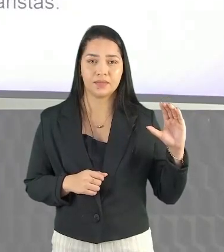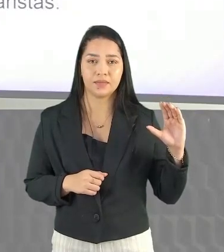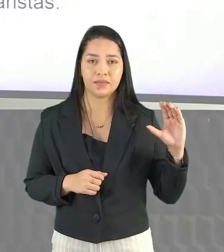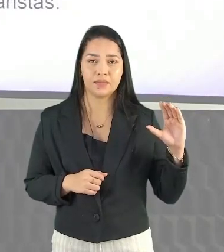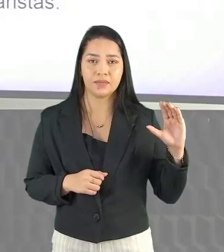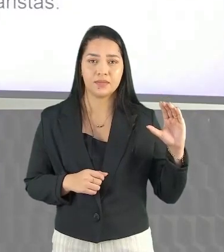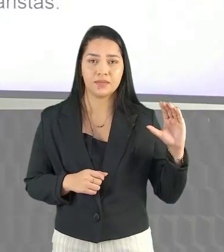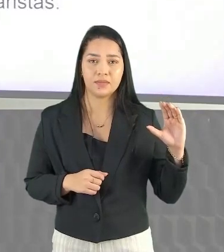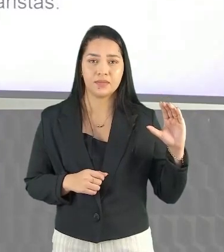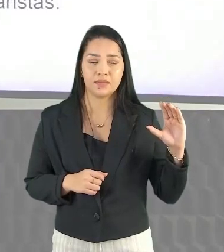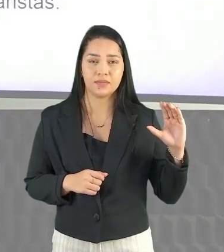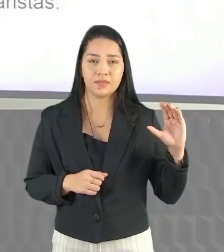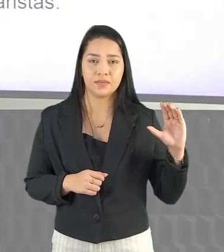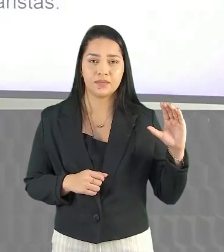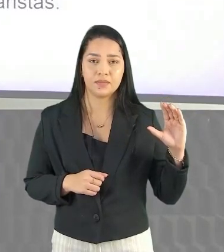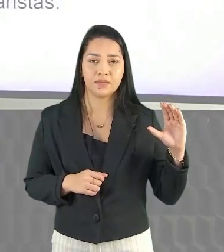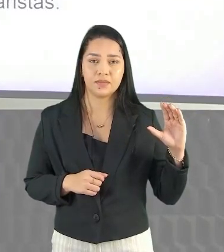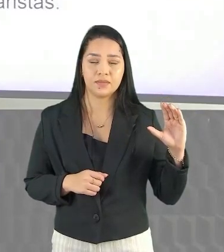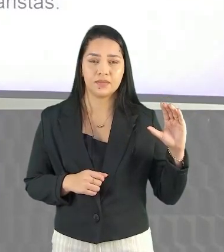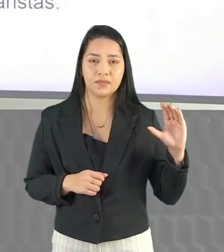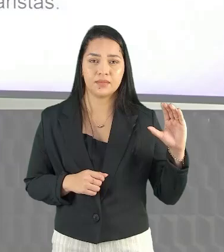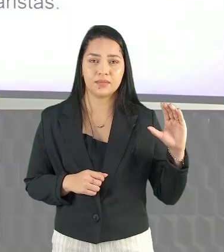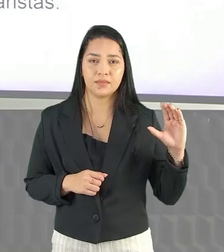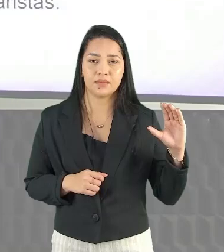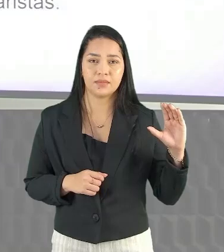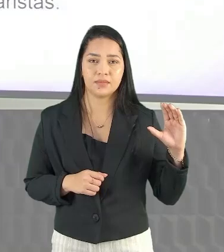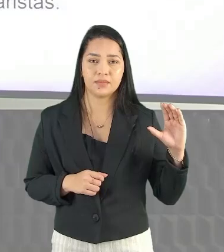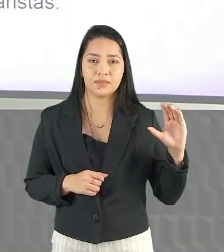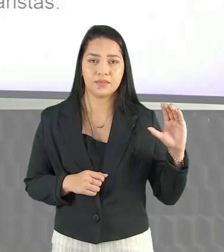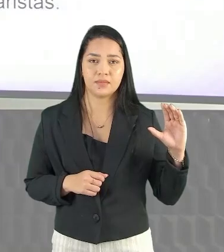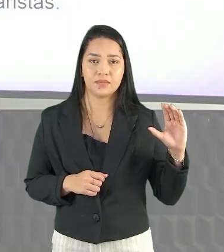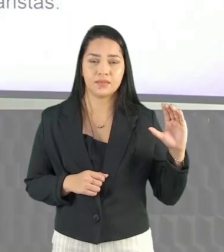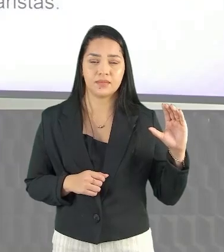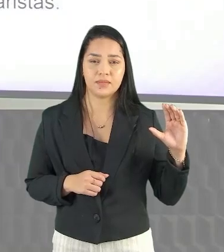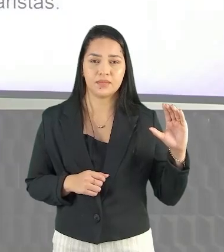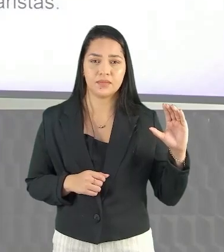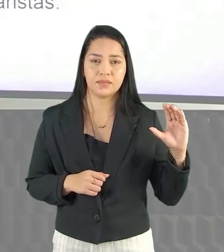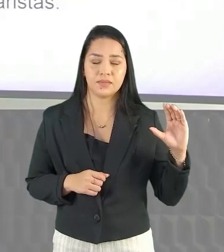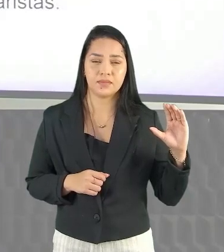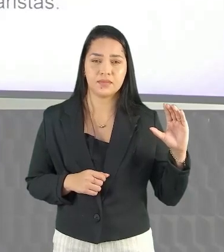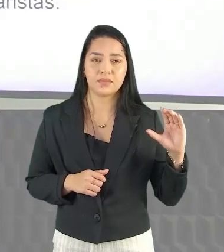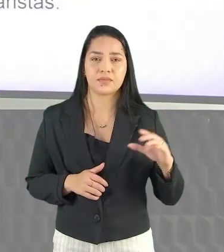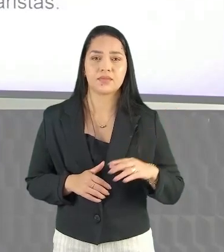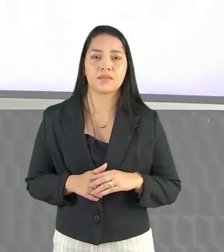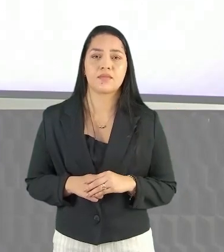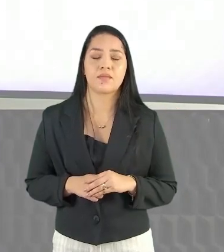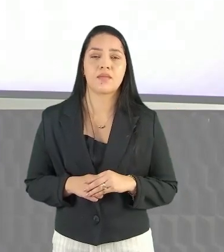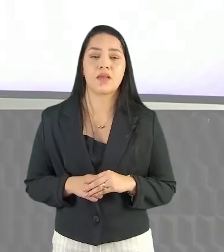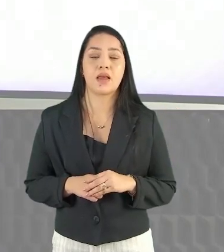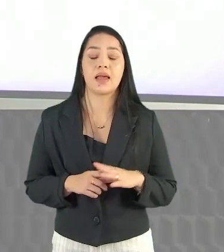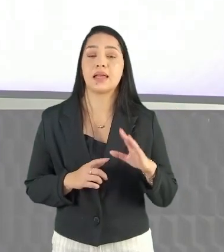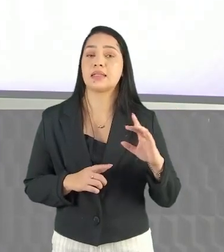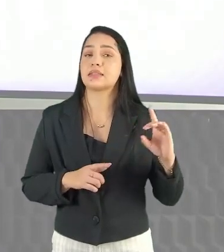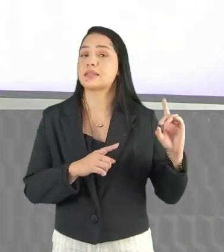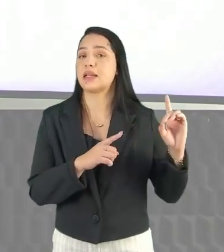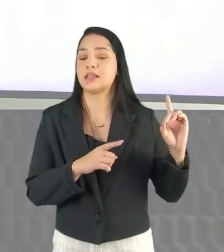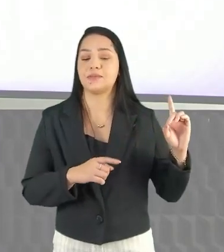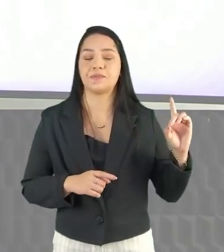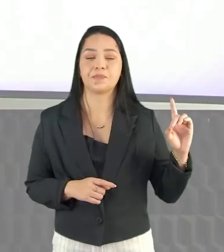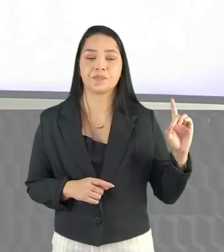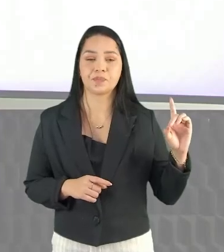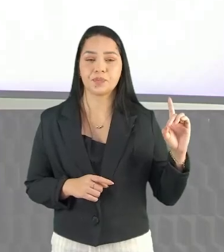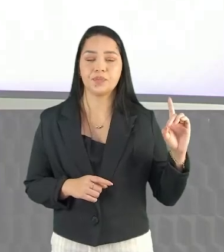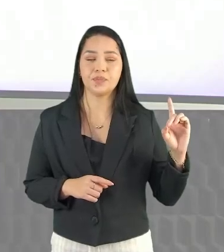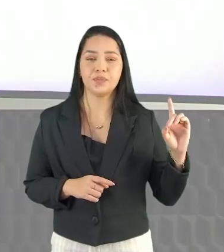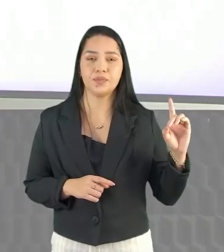de comandantes veteranos após a repressão, a insurreição milenarista. A letra D, sublevação